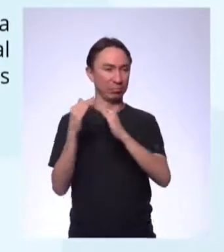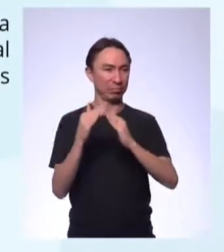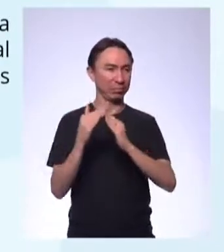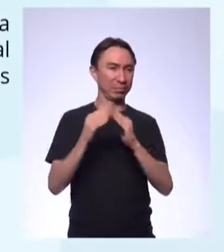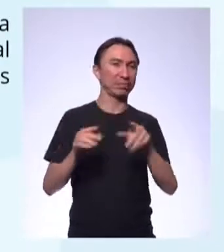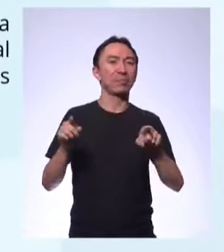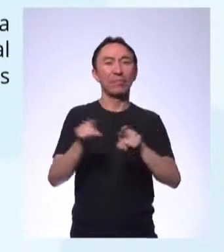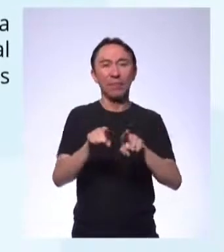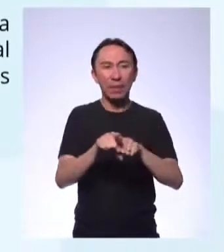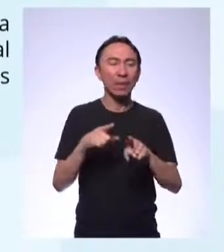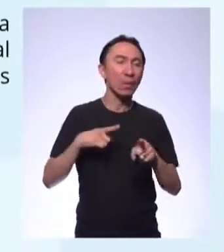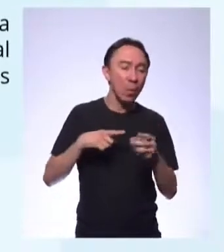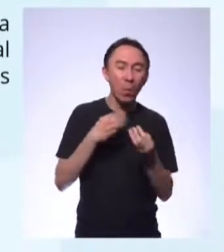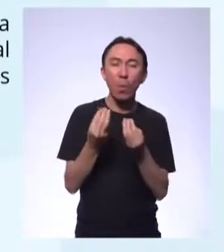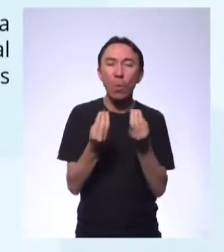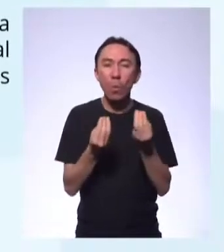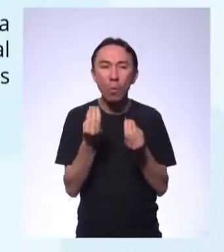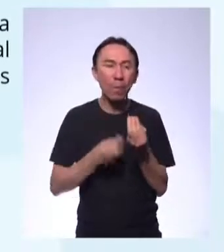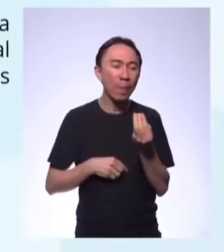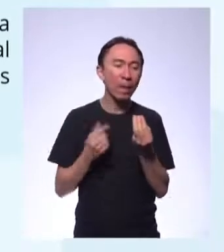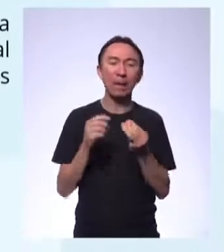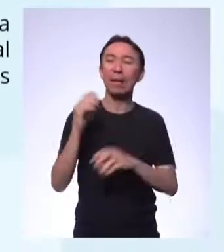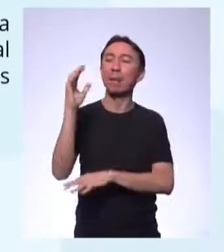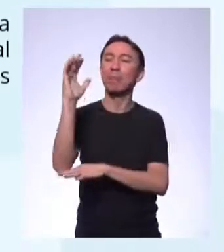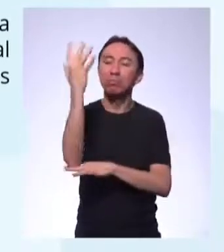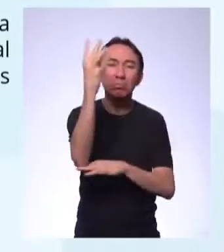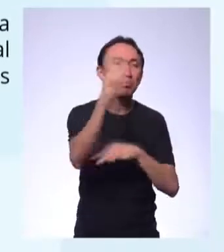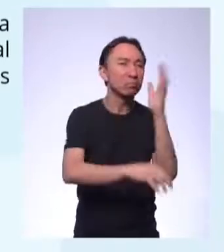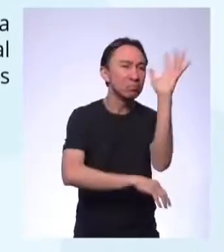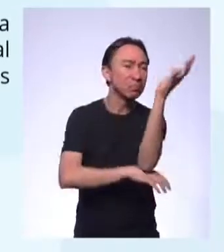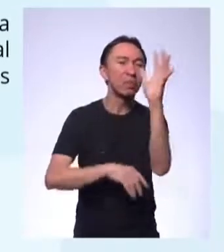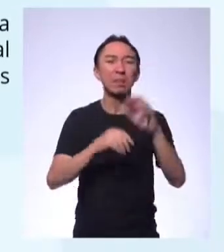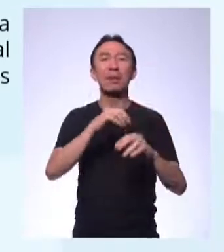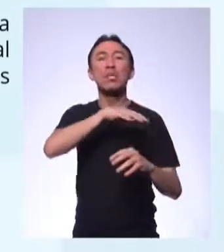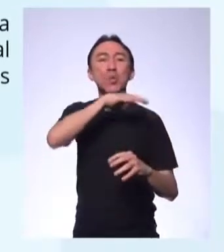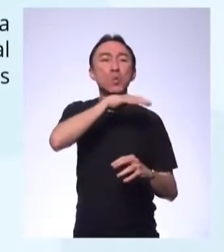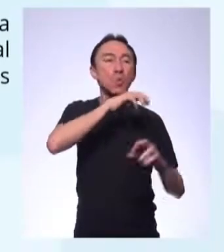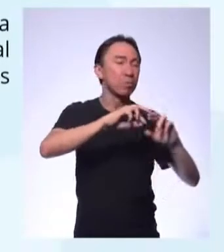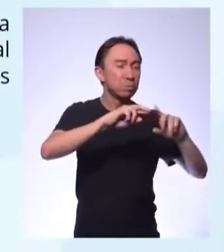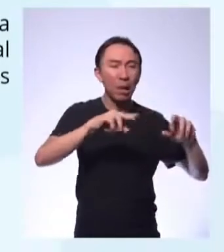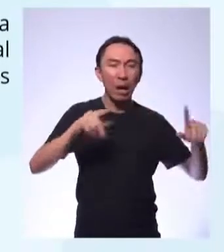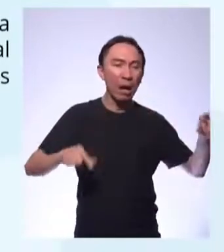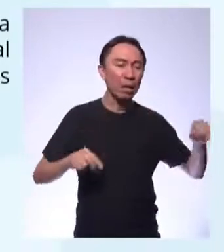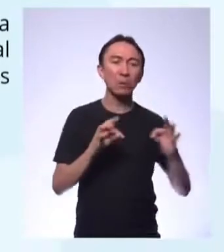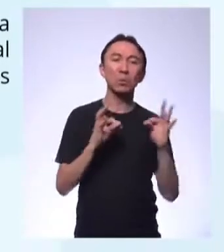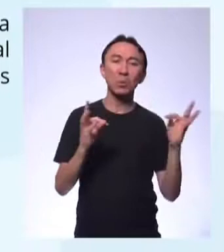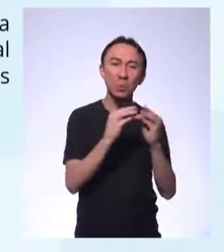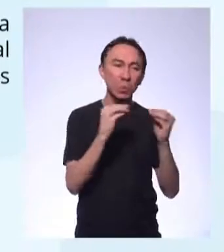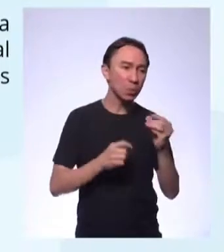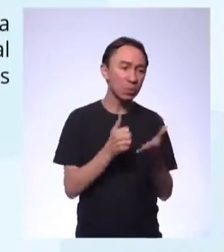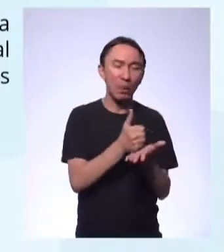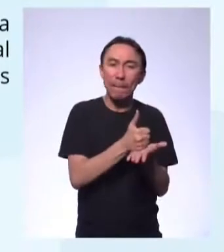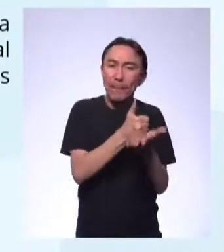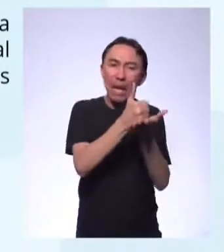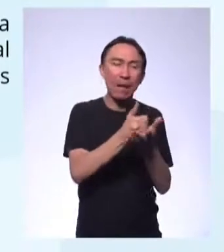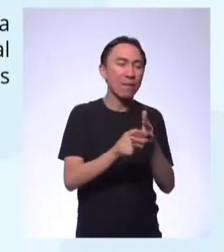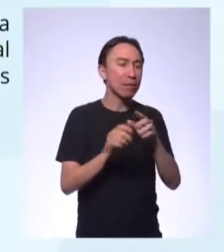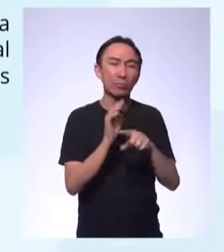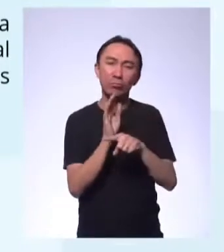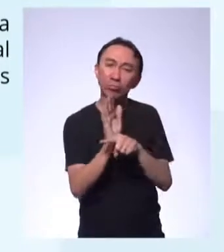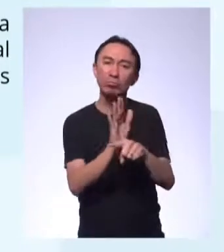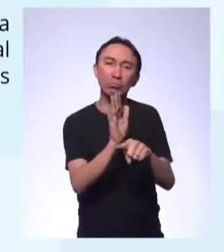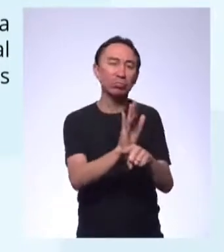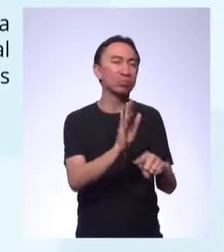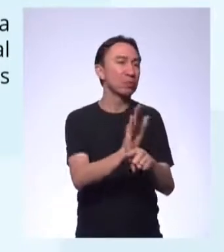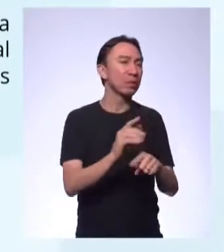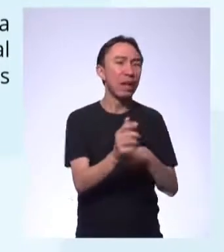de conservação para a preservação da biodiversidade e do patrimônio nacional e suas relações com as populações humanas e